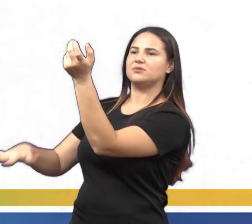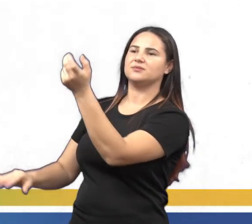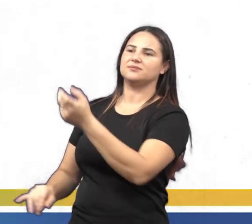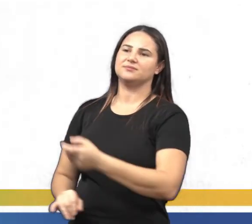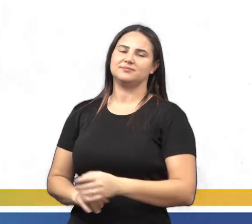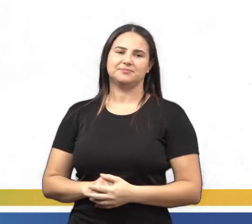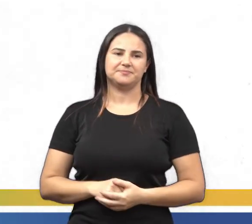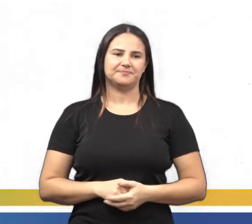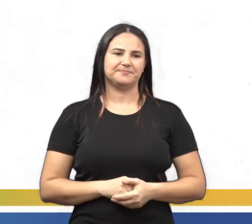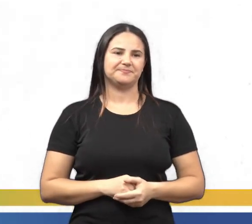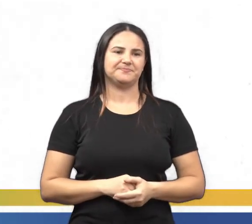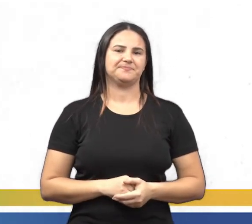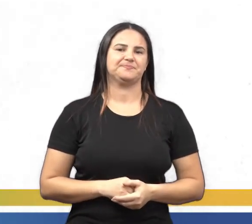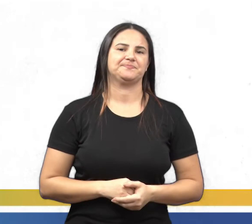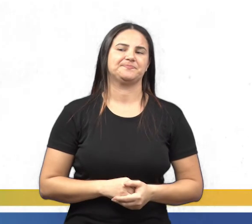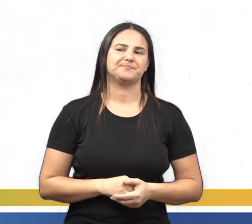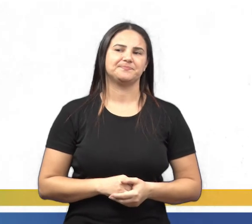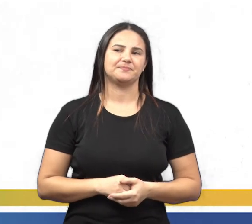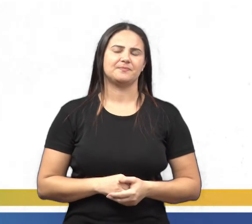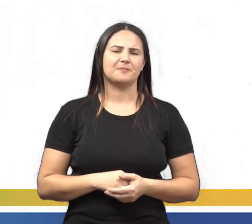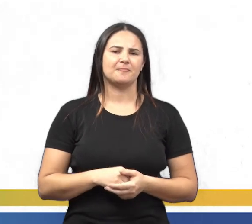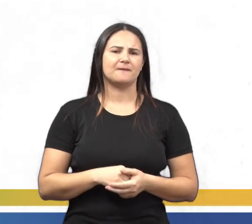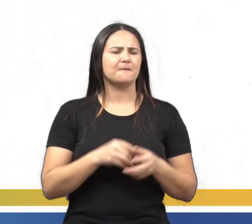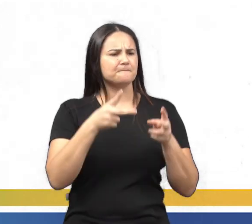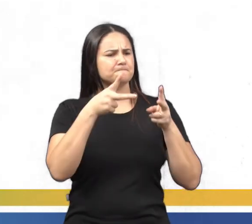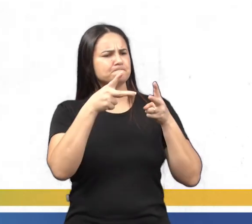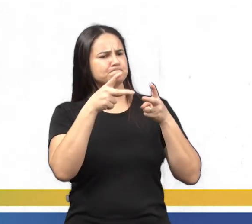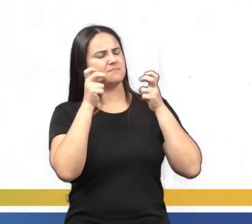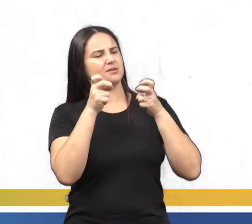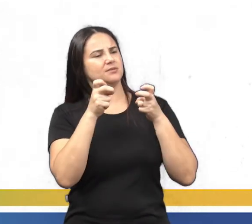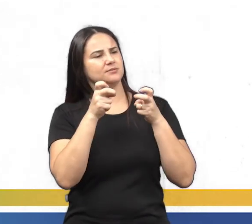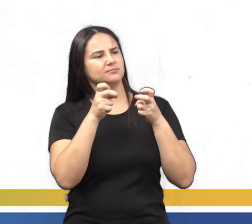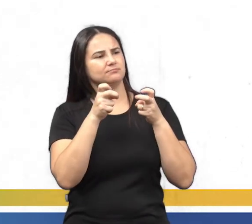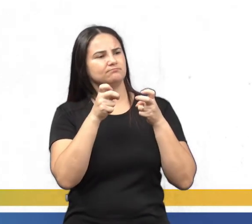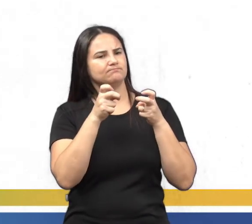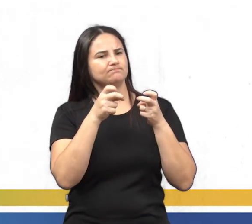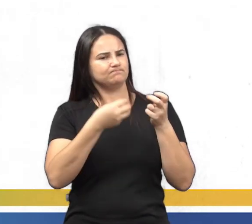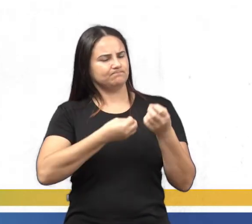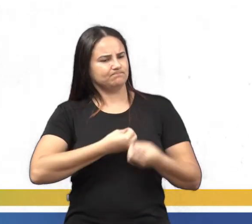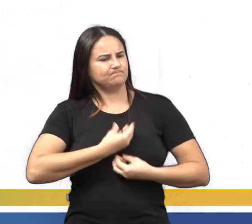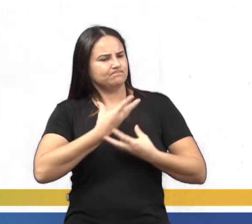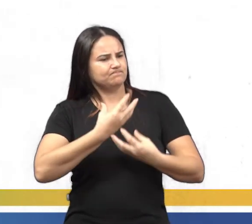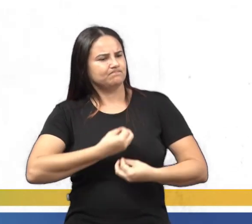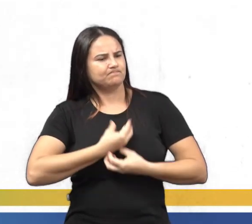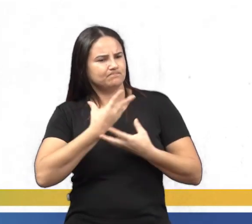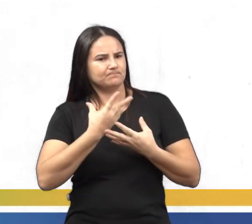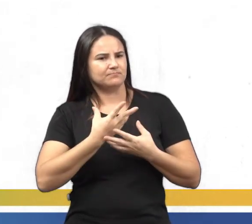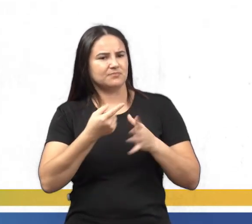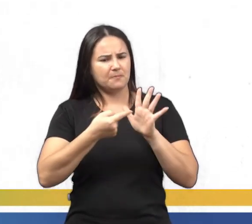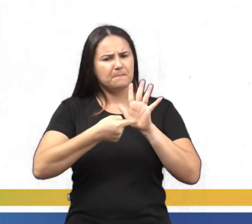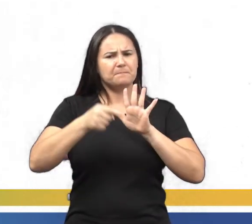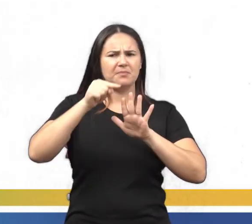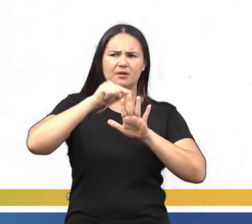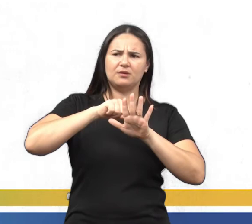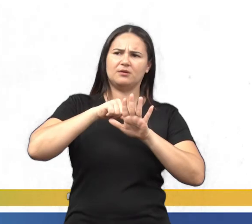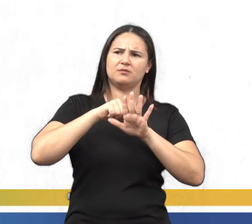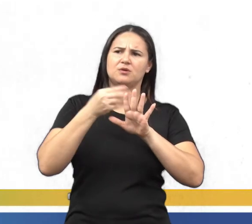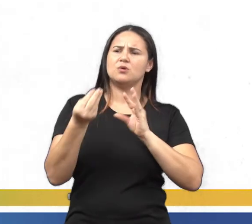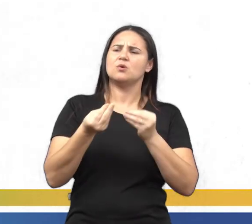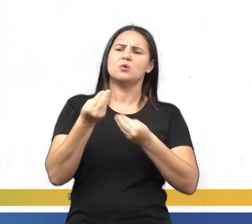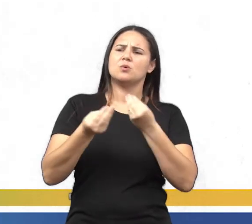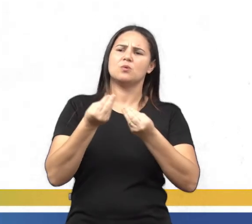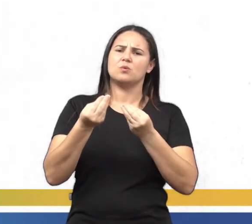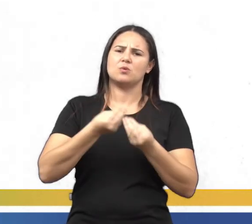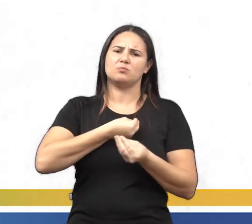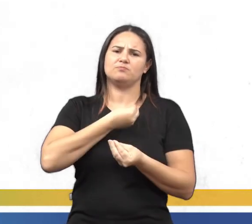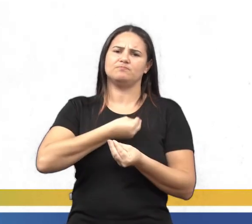poema de João de Deus. Vocês perceberam como esse poeta construiu esse poema usando metáforas sobre a vida? Como a vida